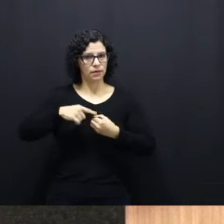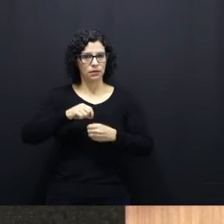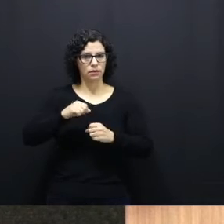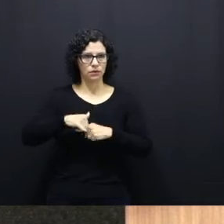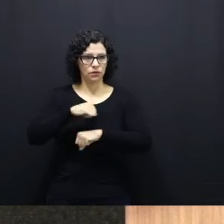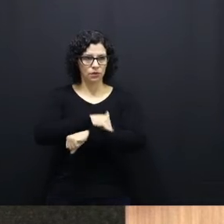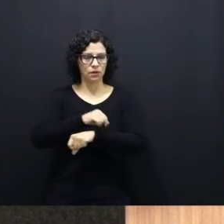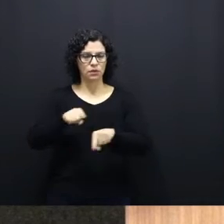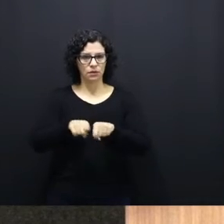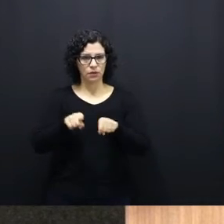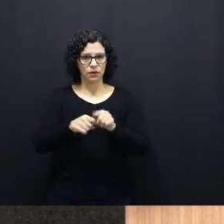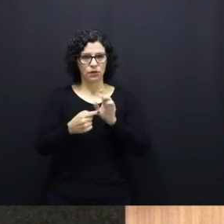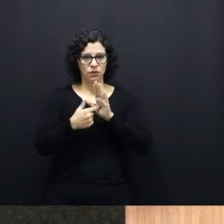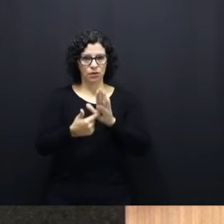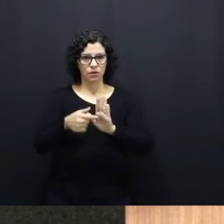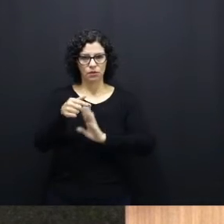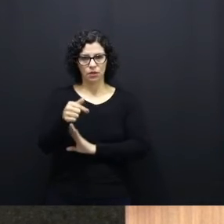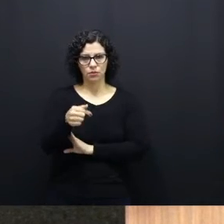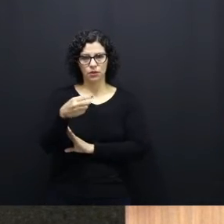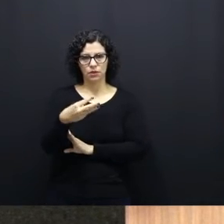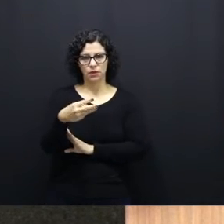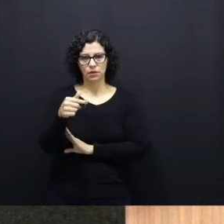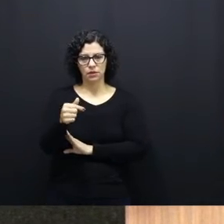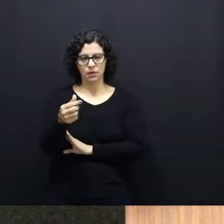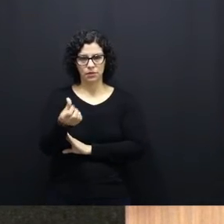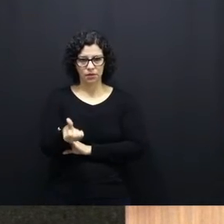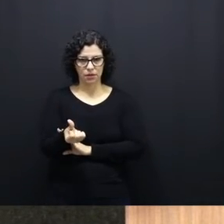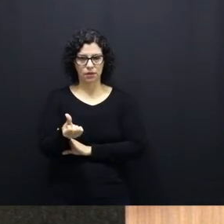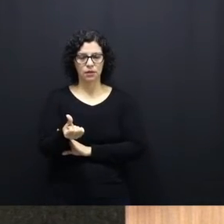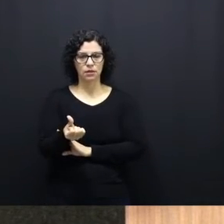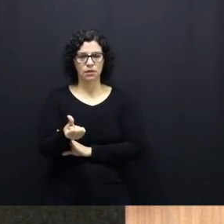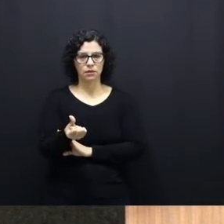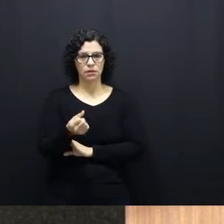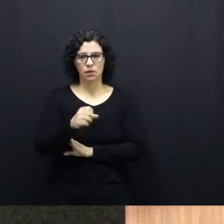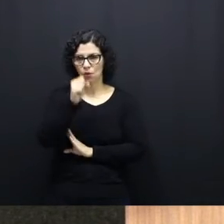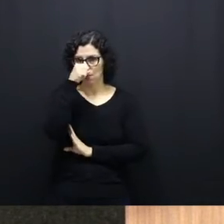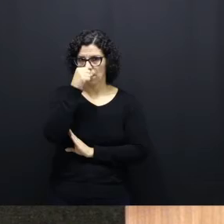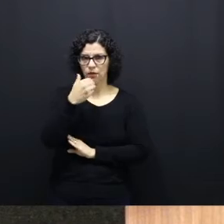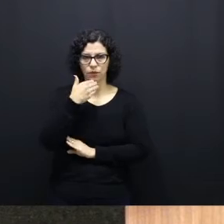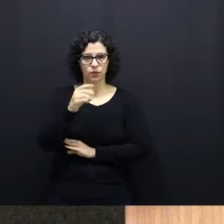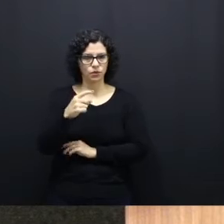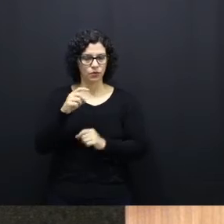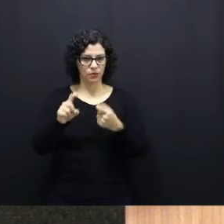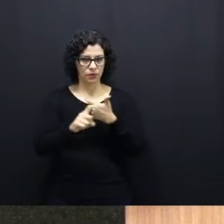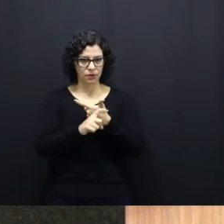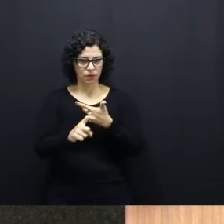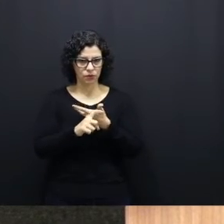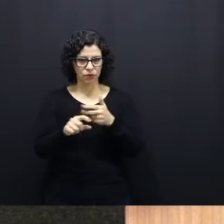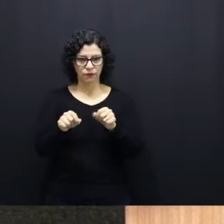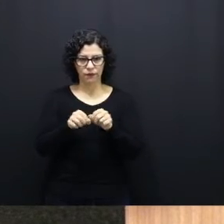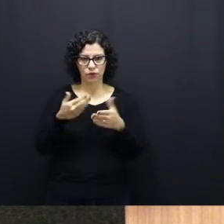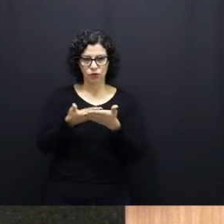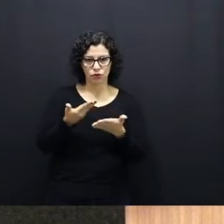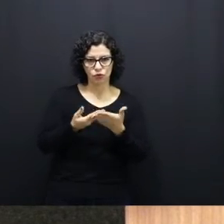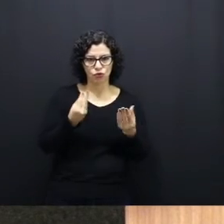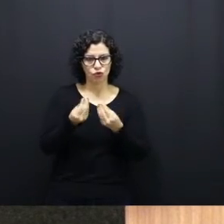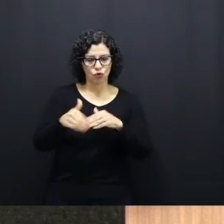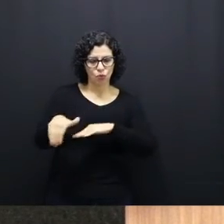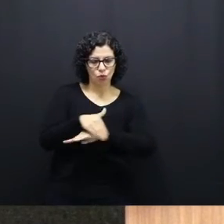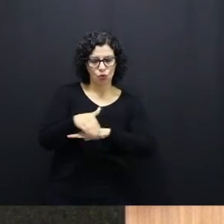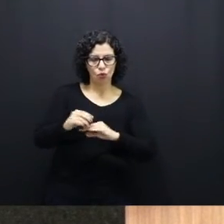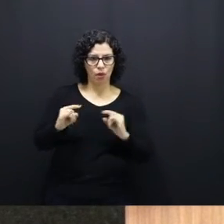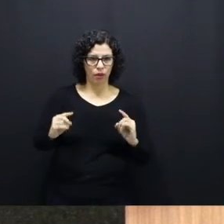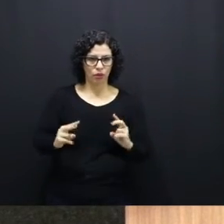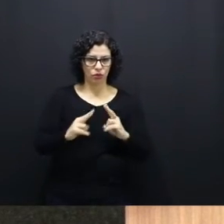dos Pinhais indicação 7376 do vereador chorou o Executivo que realiza estudos ao longo da avenida